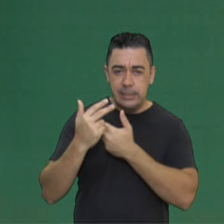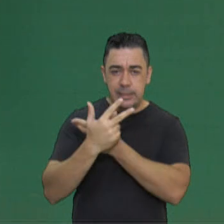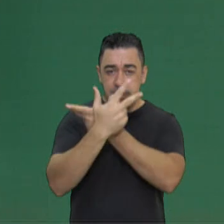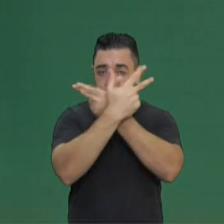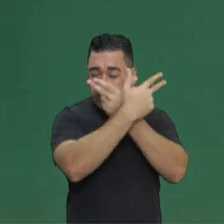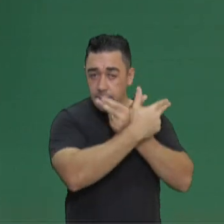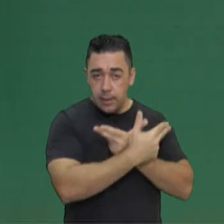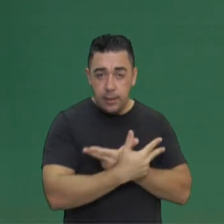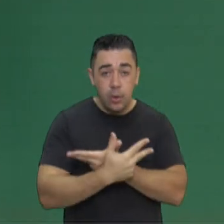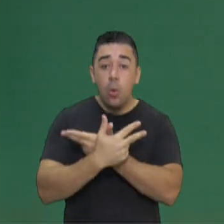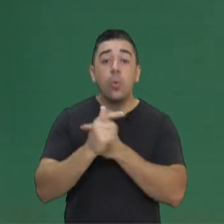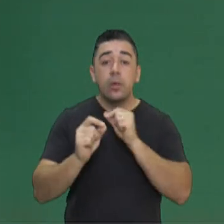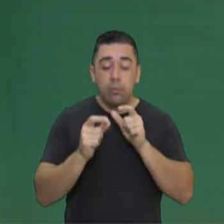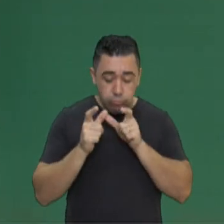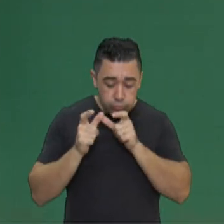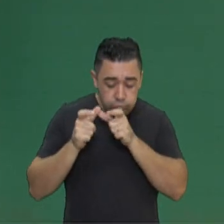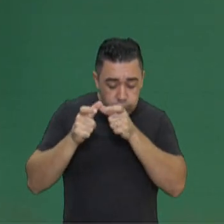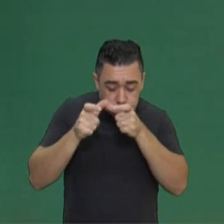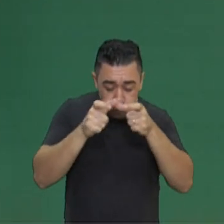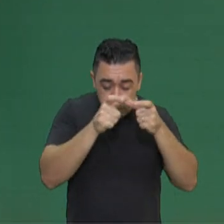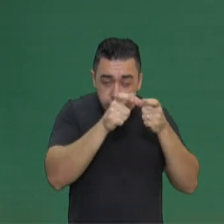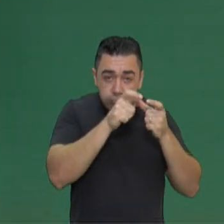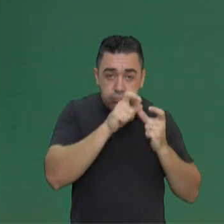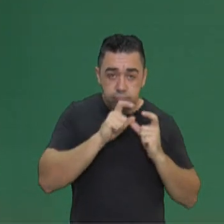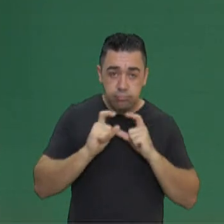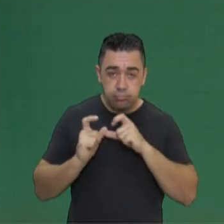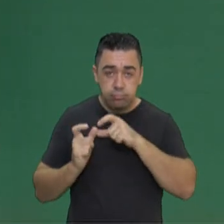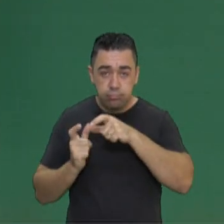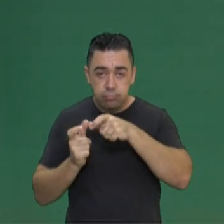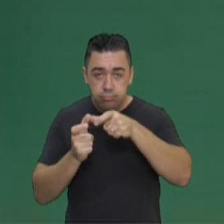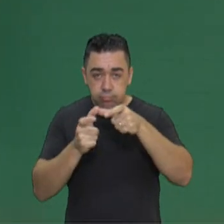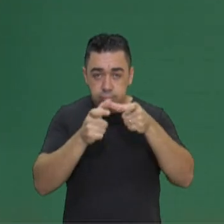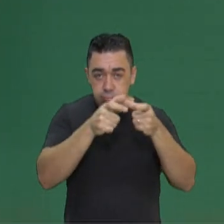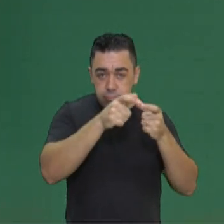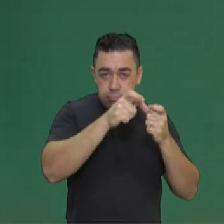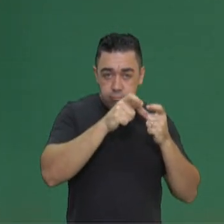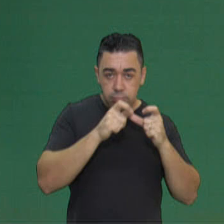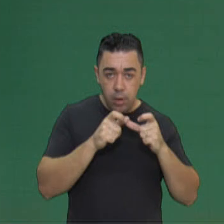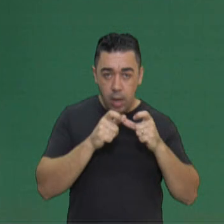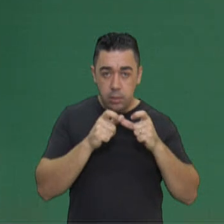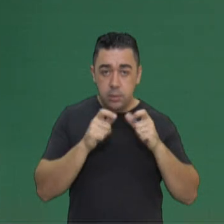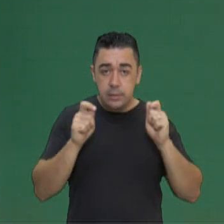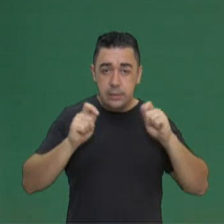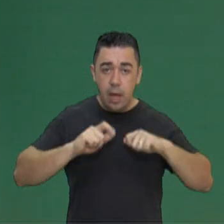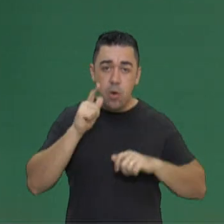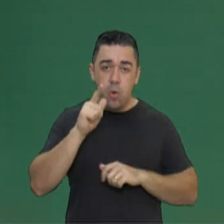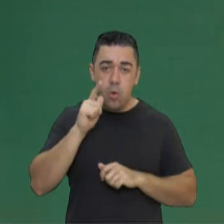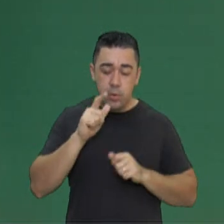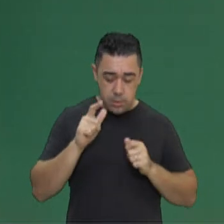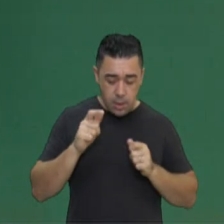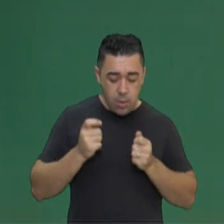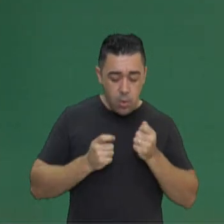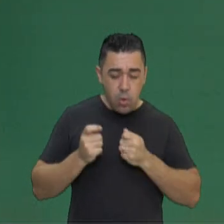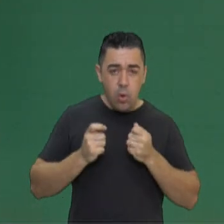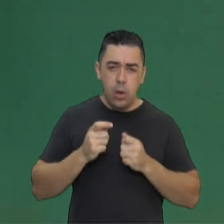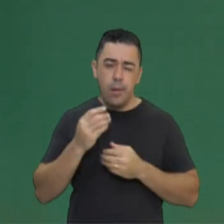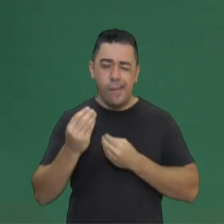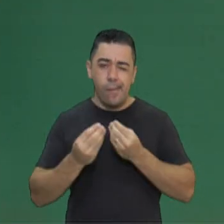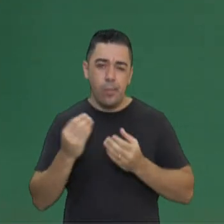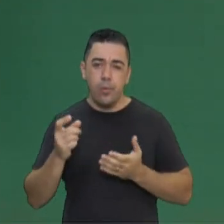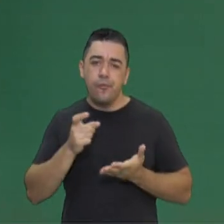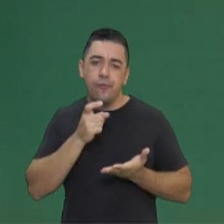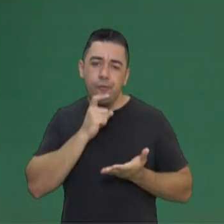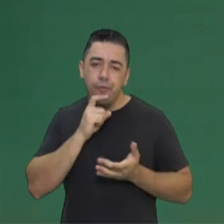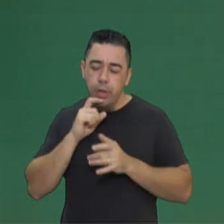do nosso planeta. E aí, então, dados conseguem, né, ser monitorados, tá? Como frentes frias,